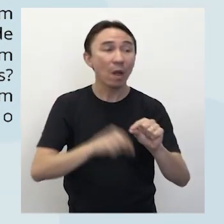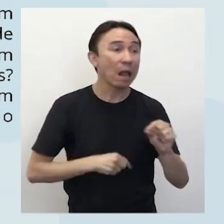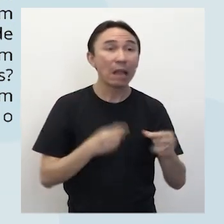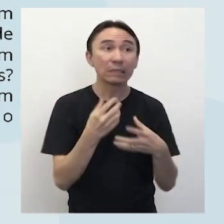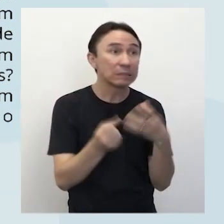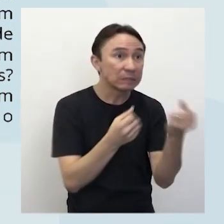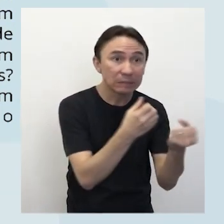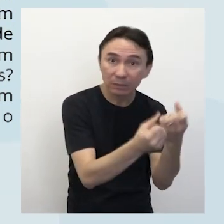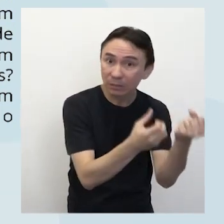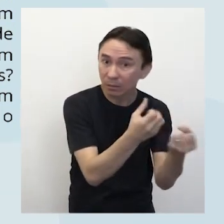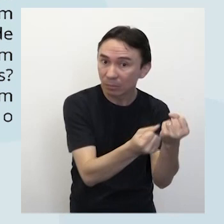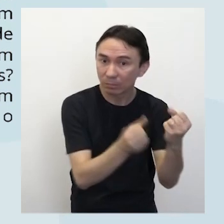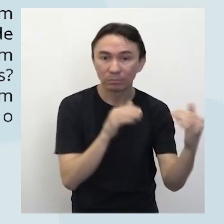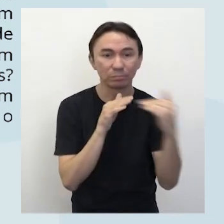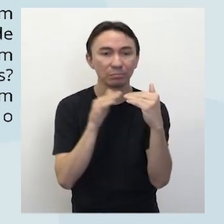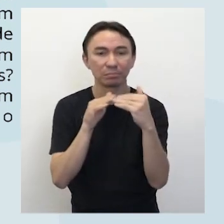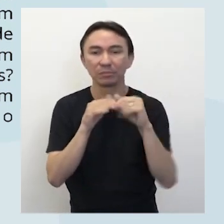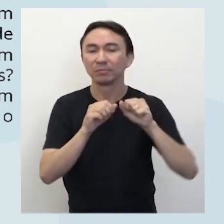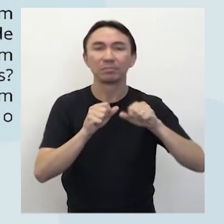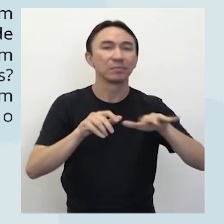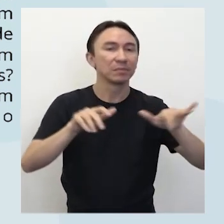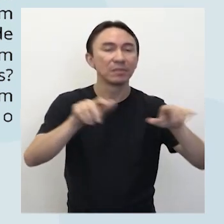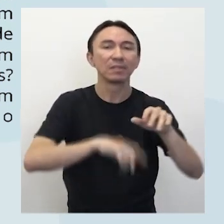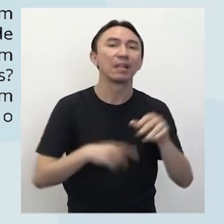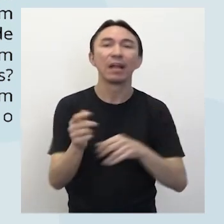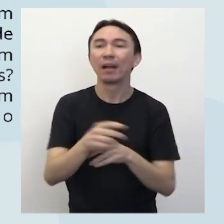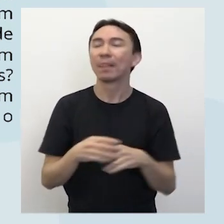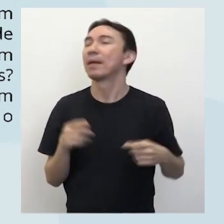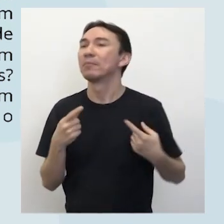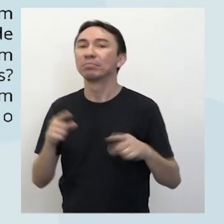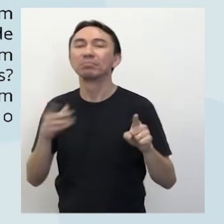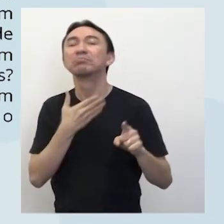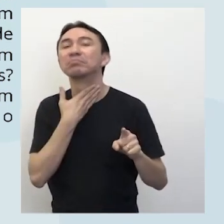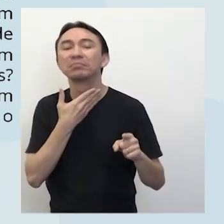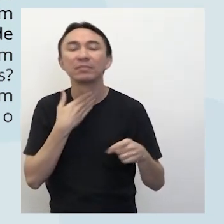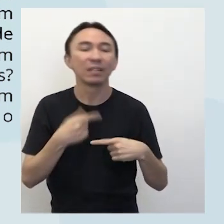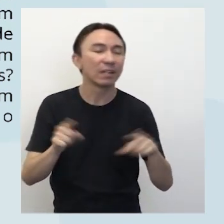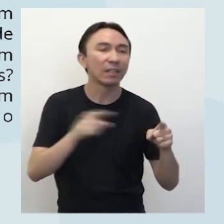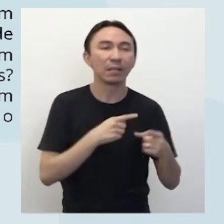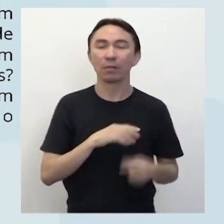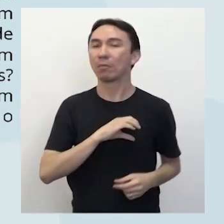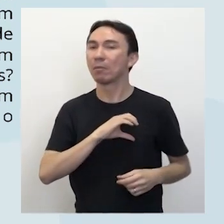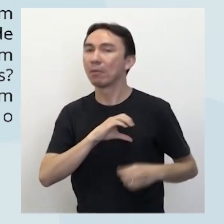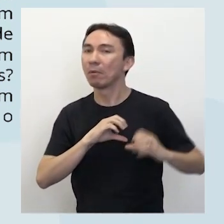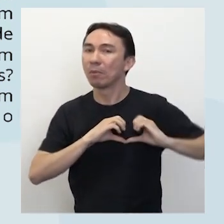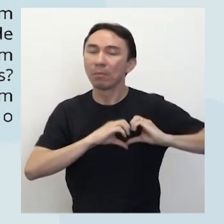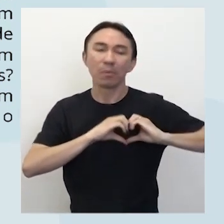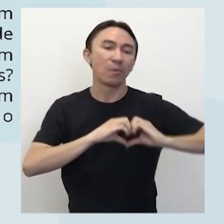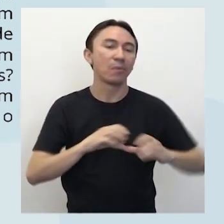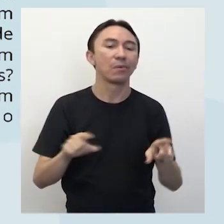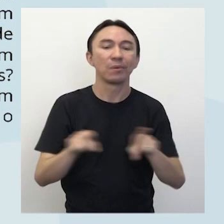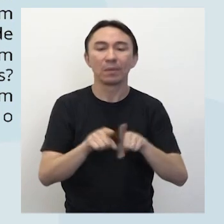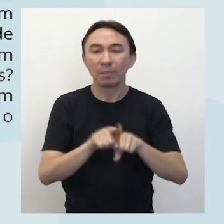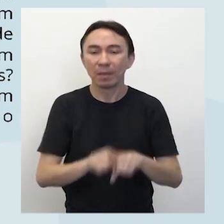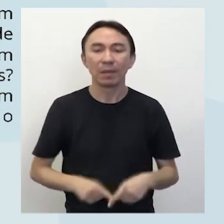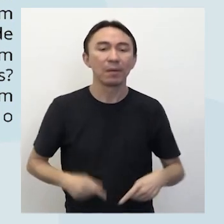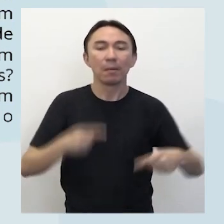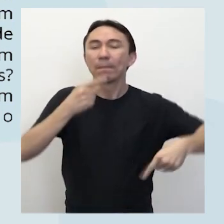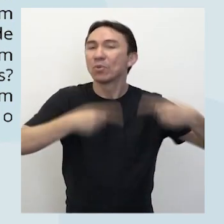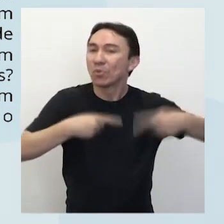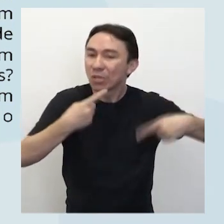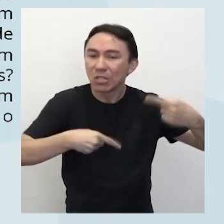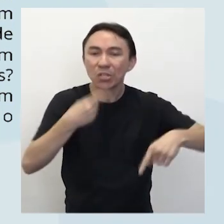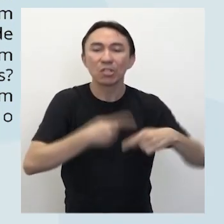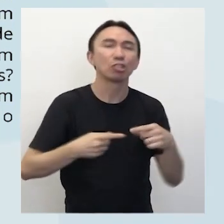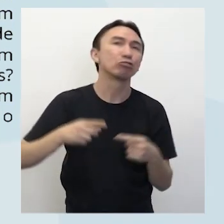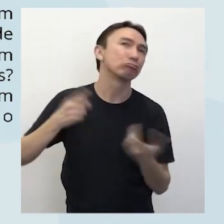Os trovadores cantavam a amizade, o amor, ironizavam situações cotidianas, políticas, utilizavam palavras de encanto,